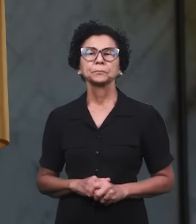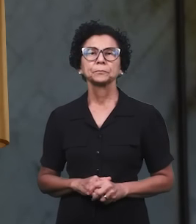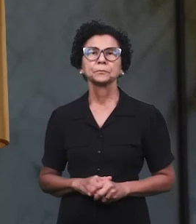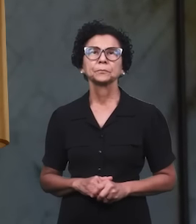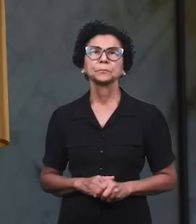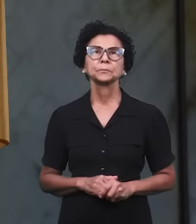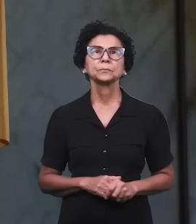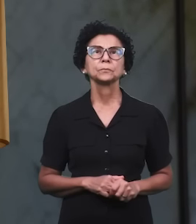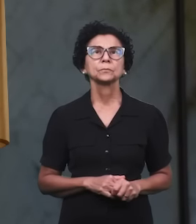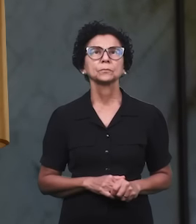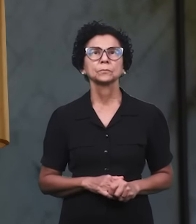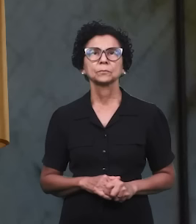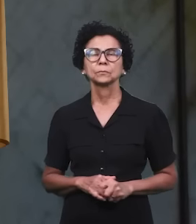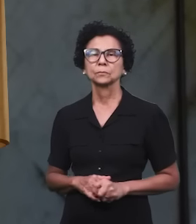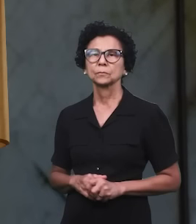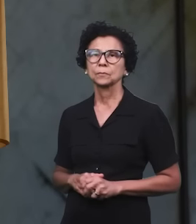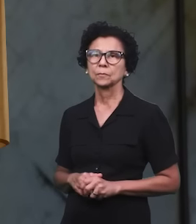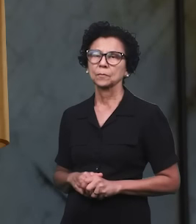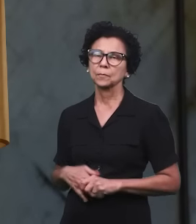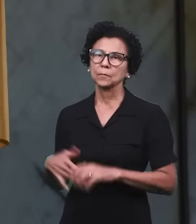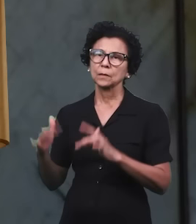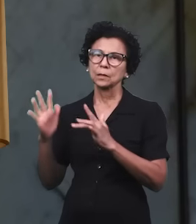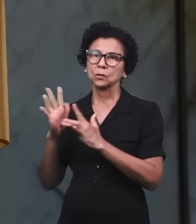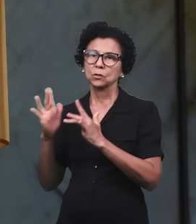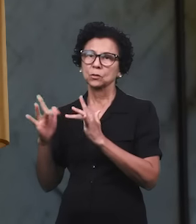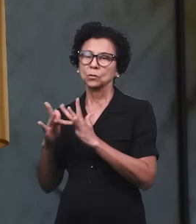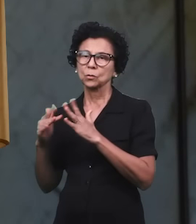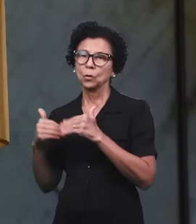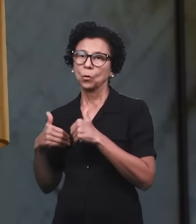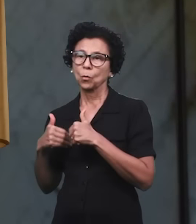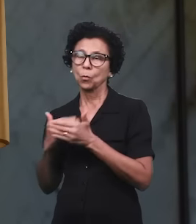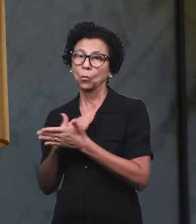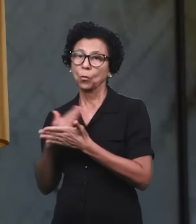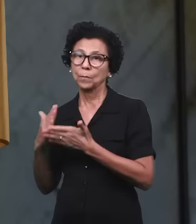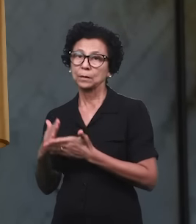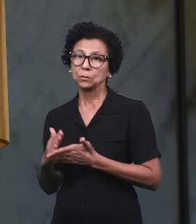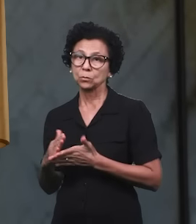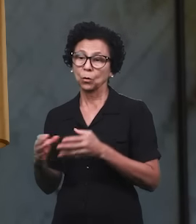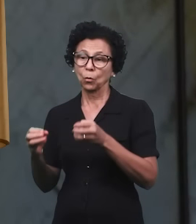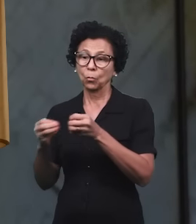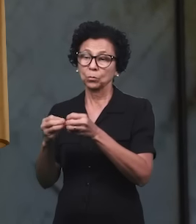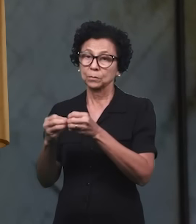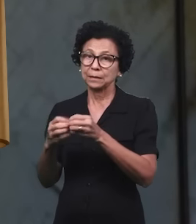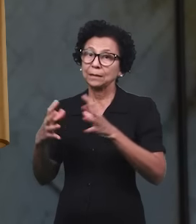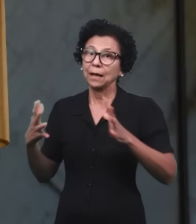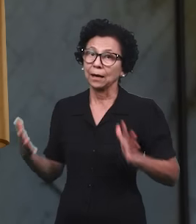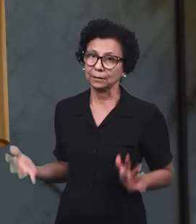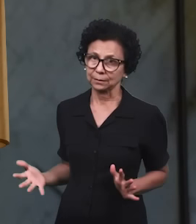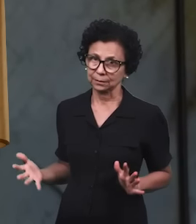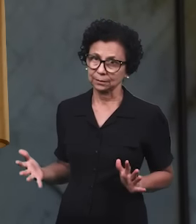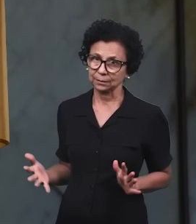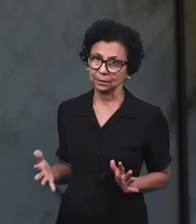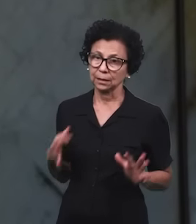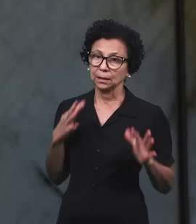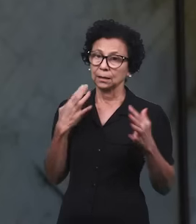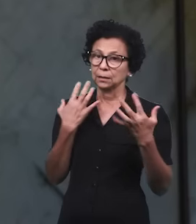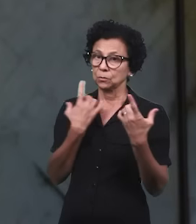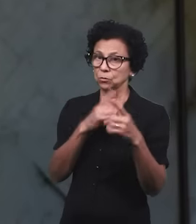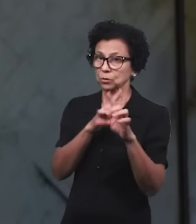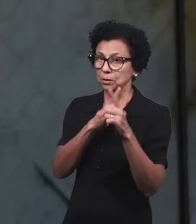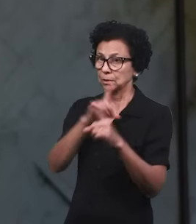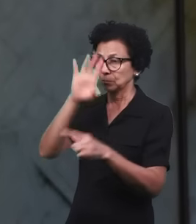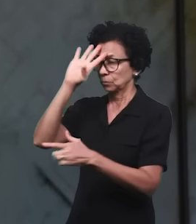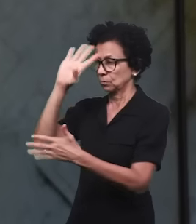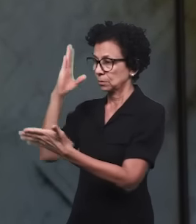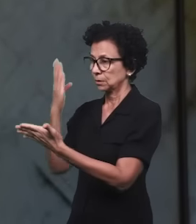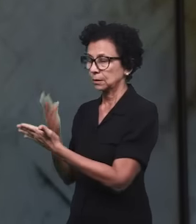Jesus iniciou os seus sinais e os seus discípulos creram nele. Então nós temos